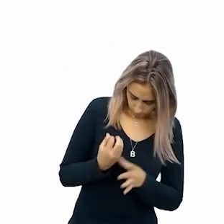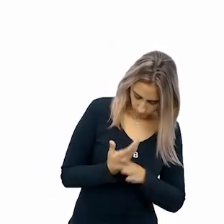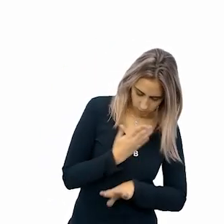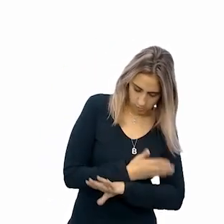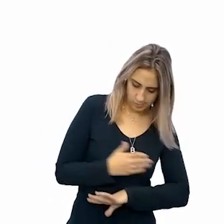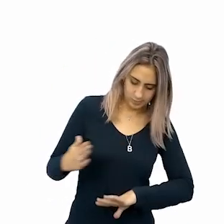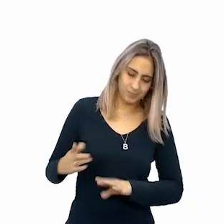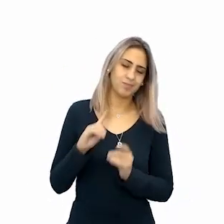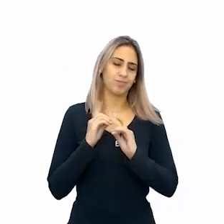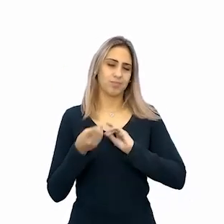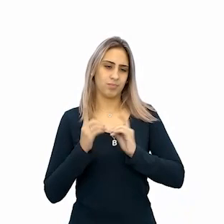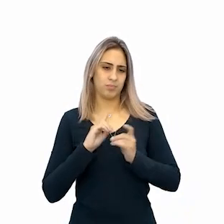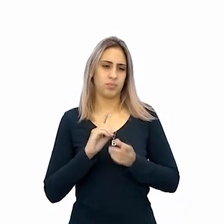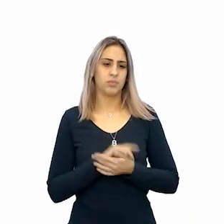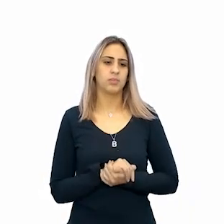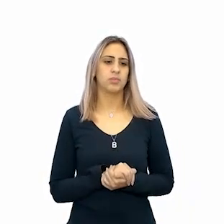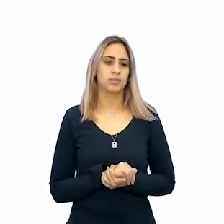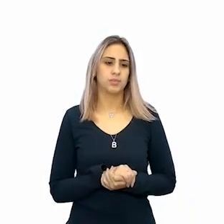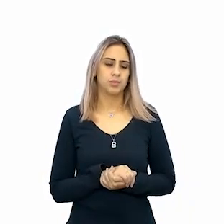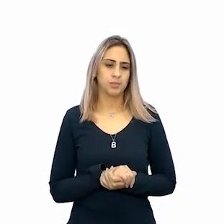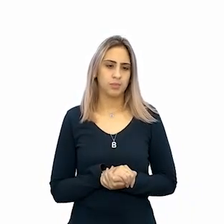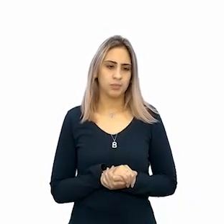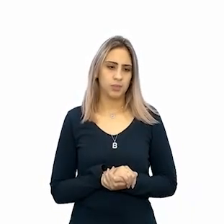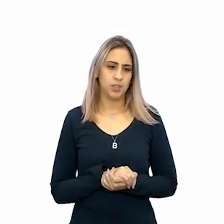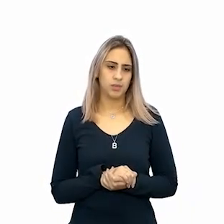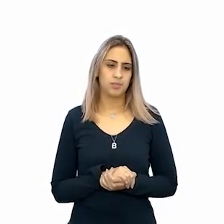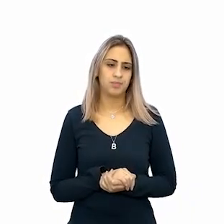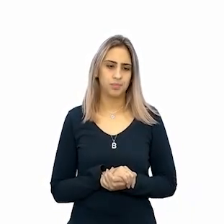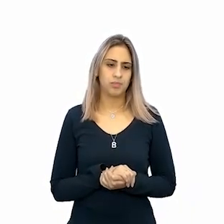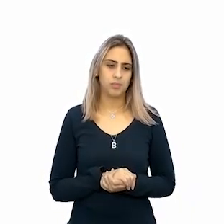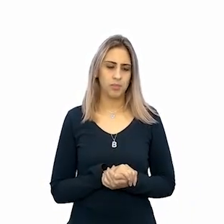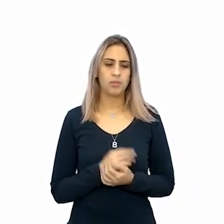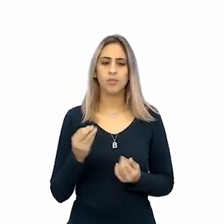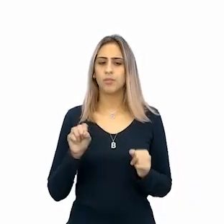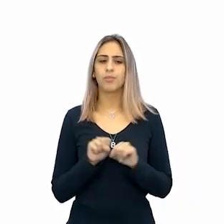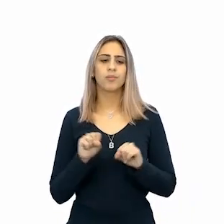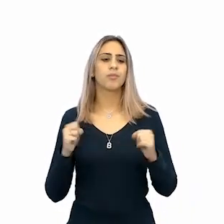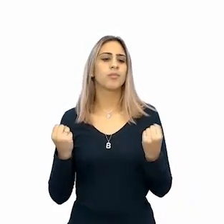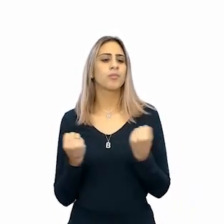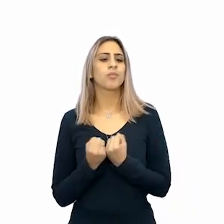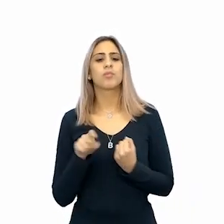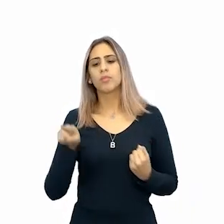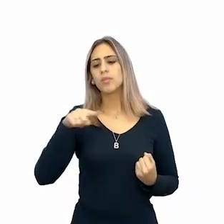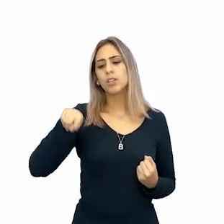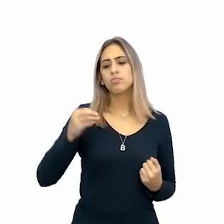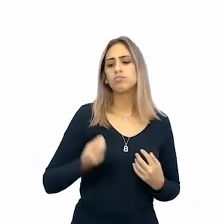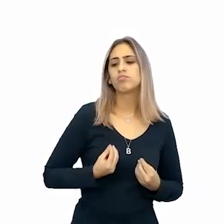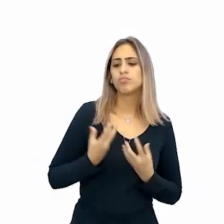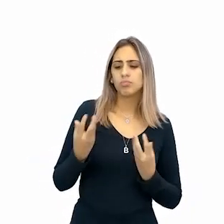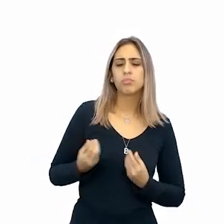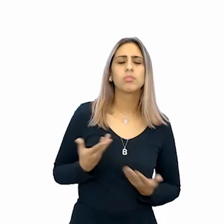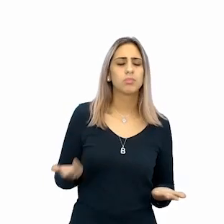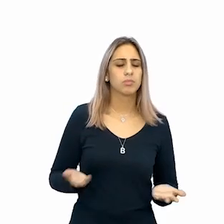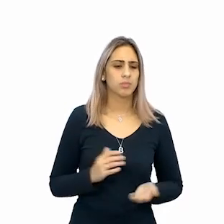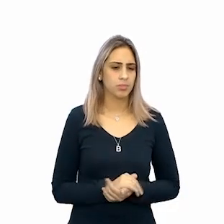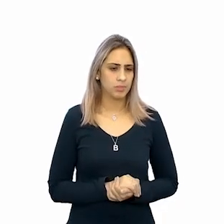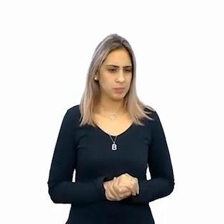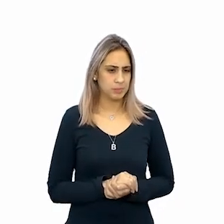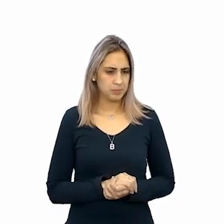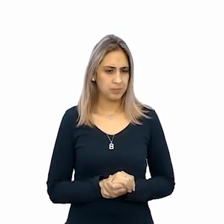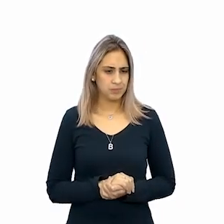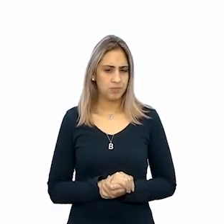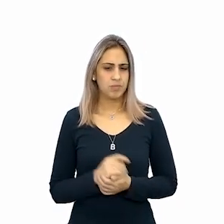longo da sequência didática. E com a finalidade de sistematizar essas informações sobre o fator